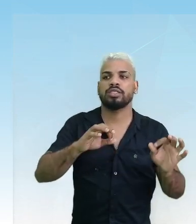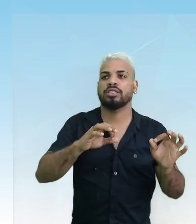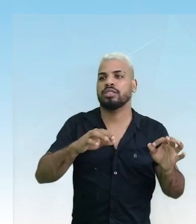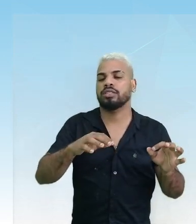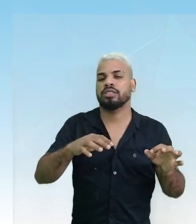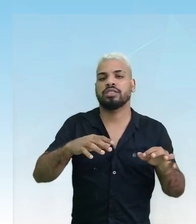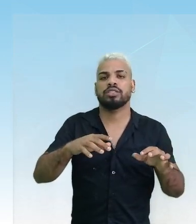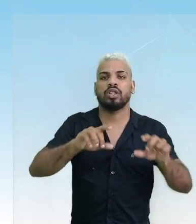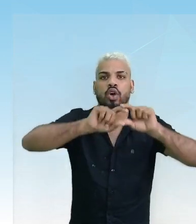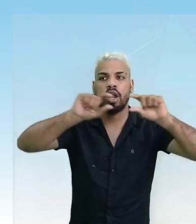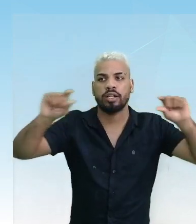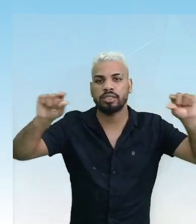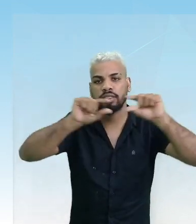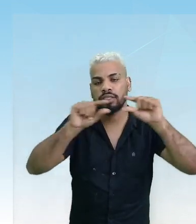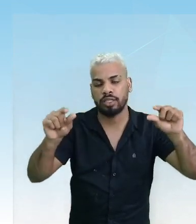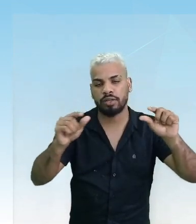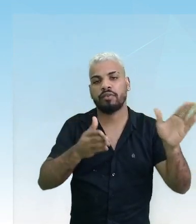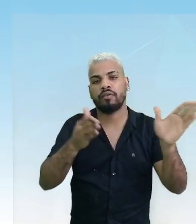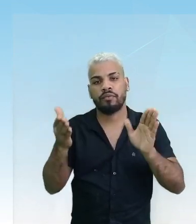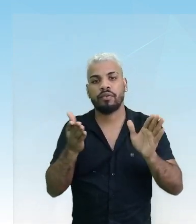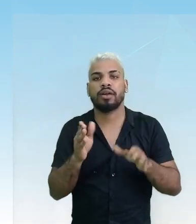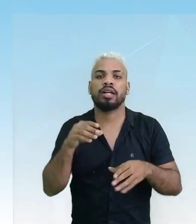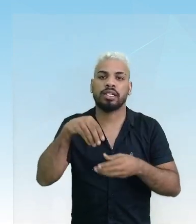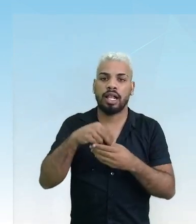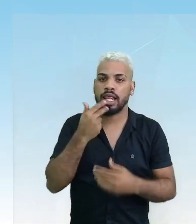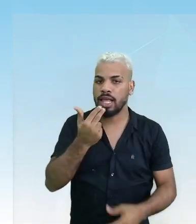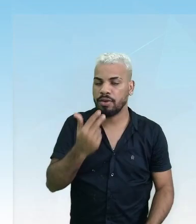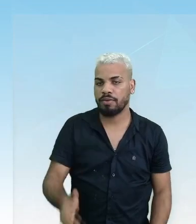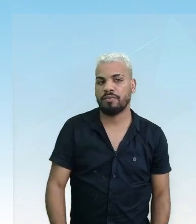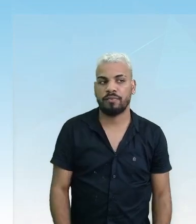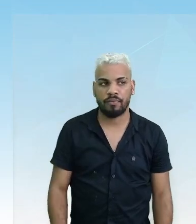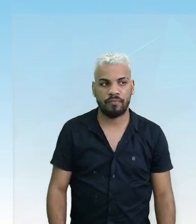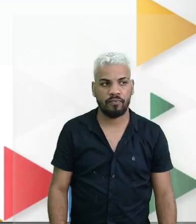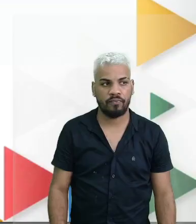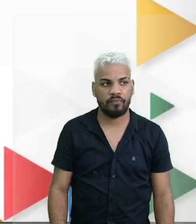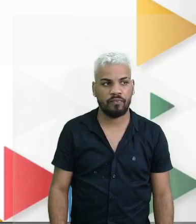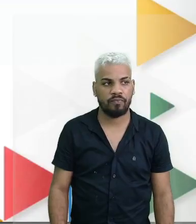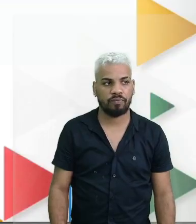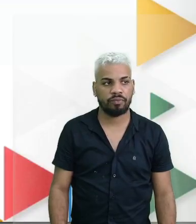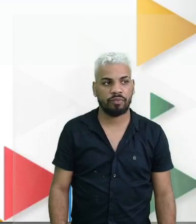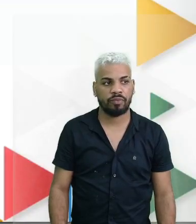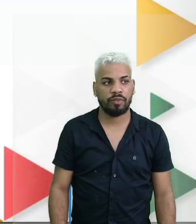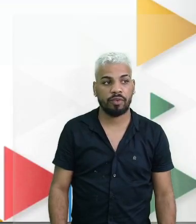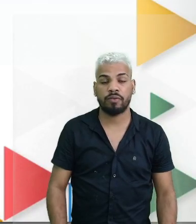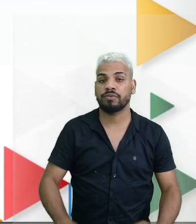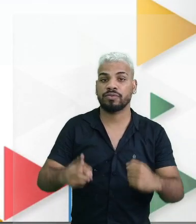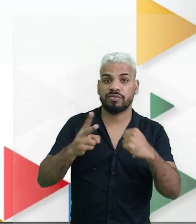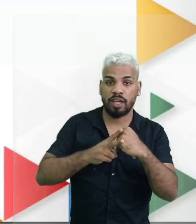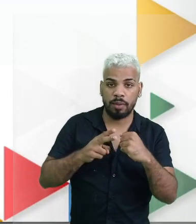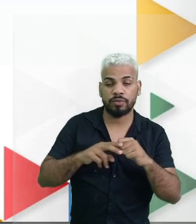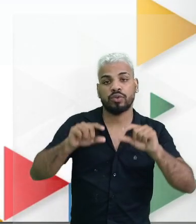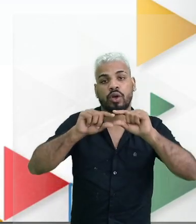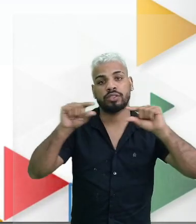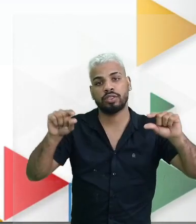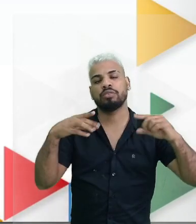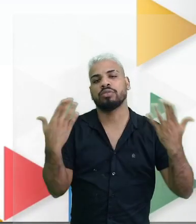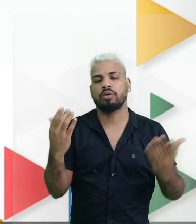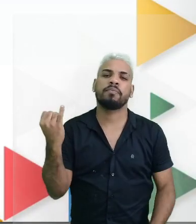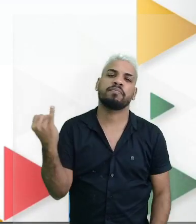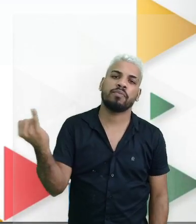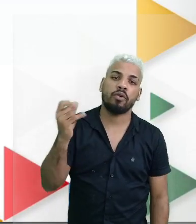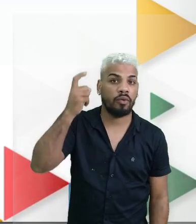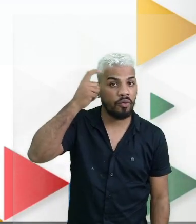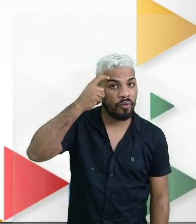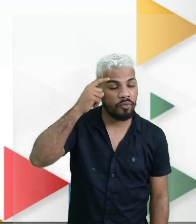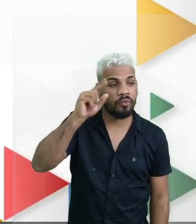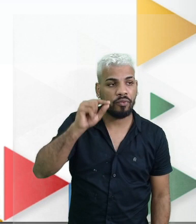orações, os períodos dentro de nossa língua. E aqui eu tenho, olha aqui, verbo e oração. É importante lembrar